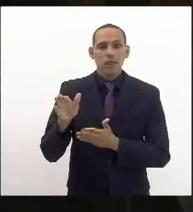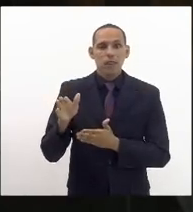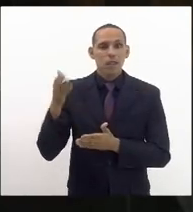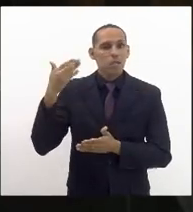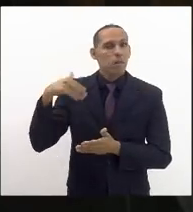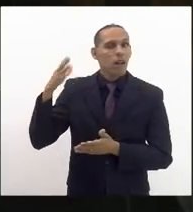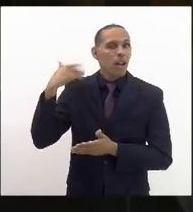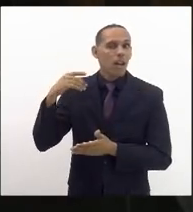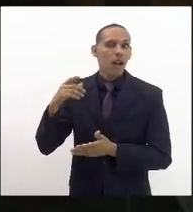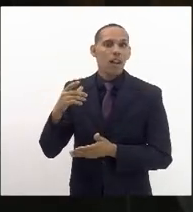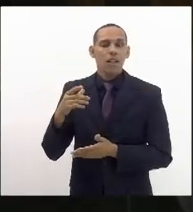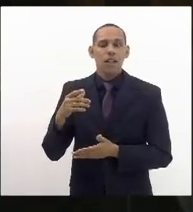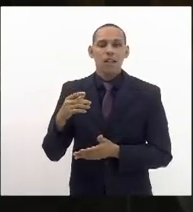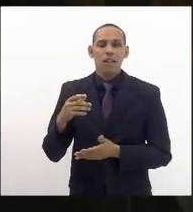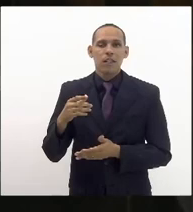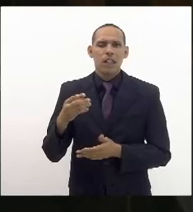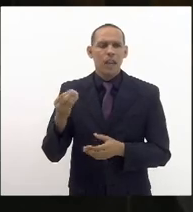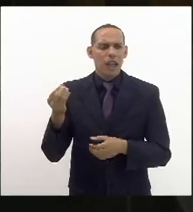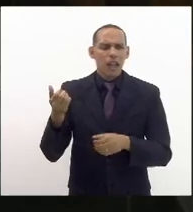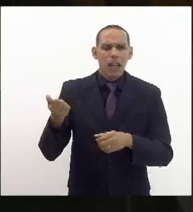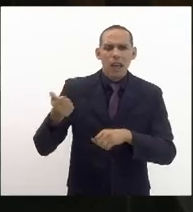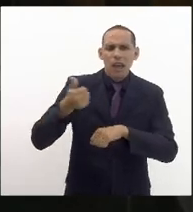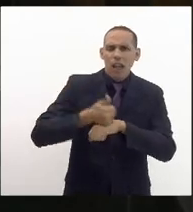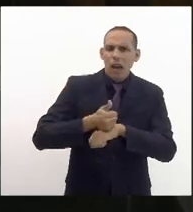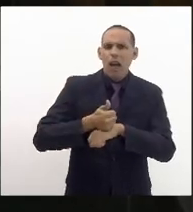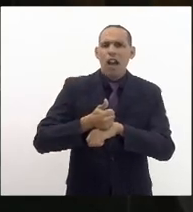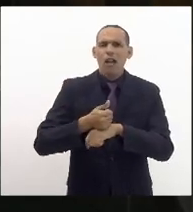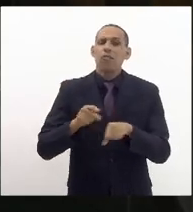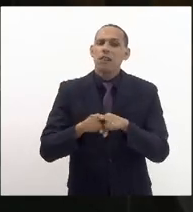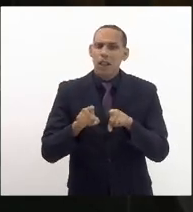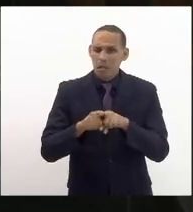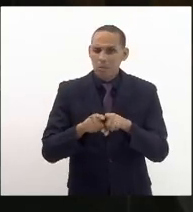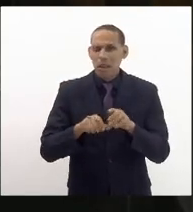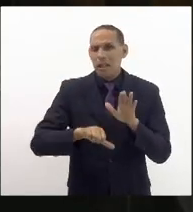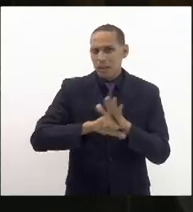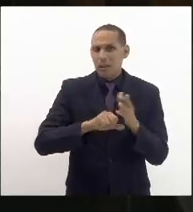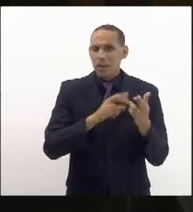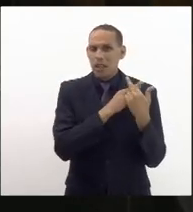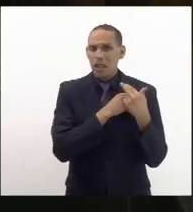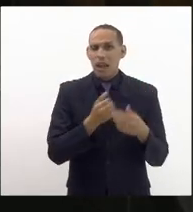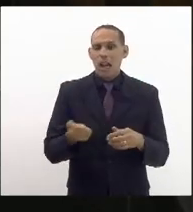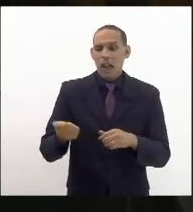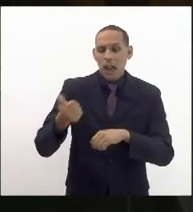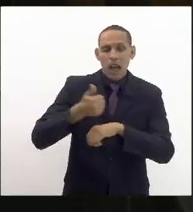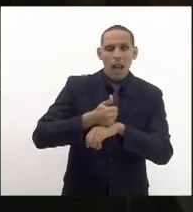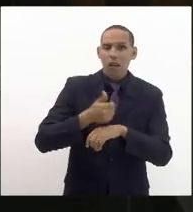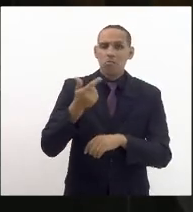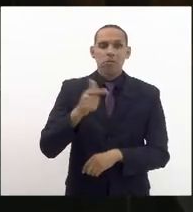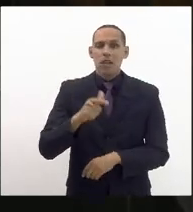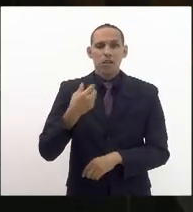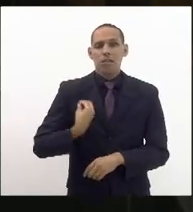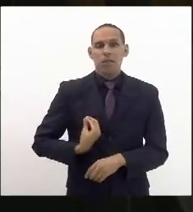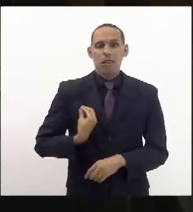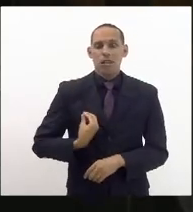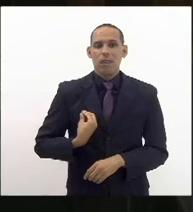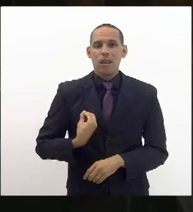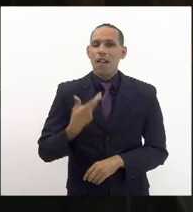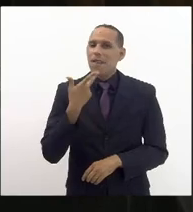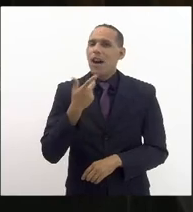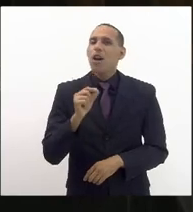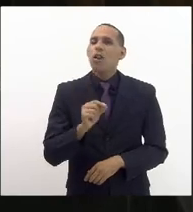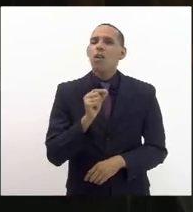retroativa, nomeada num cargo que não existe, que também é crime de responsabilidade, dizem que tem uma